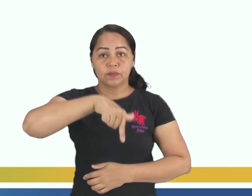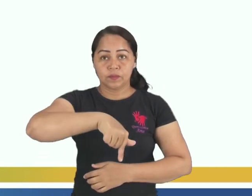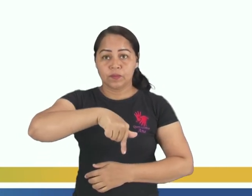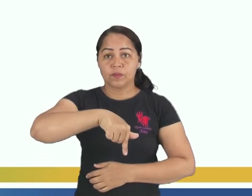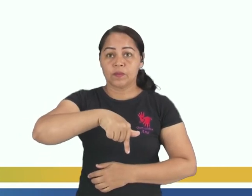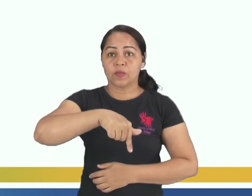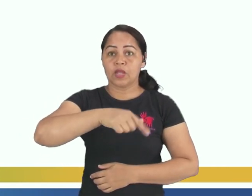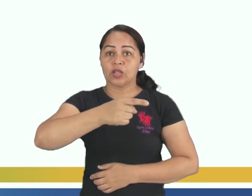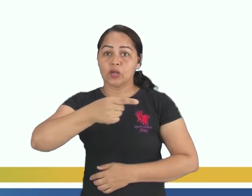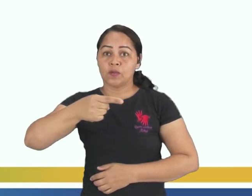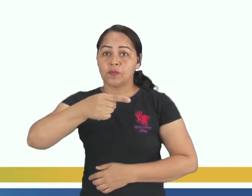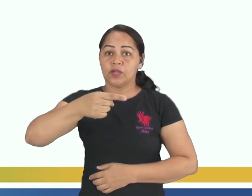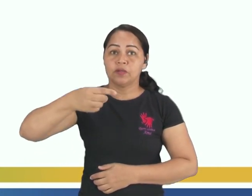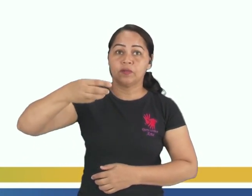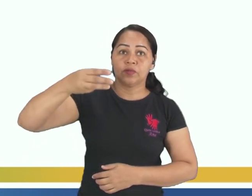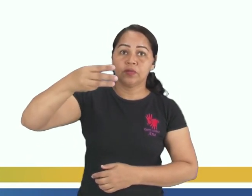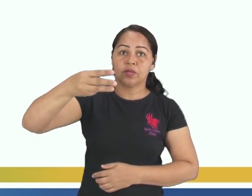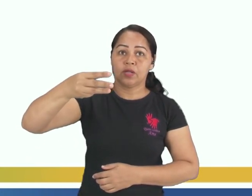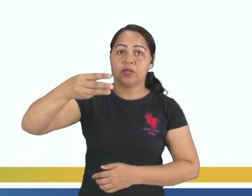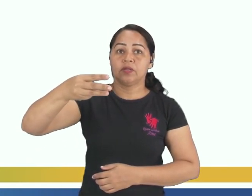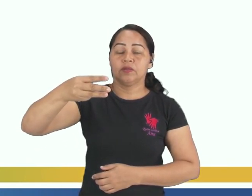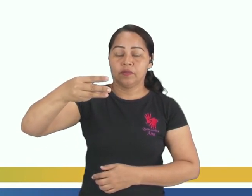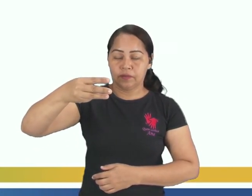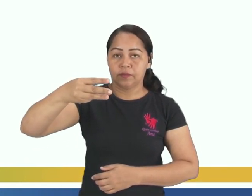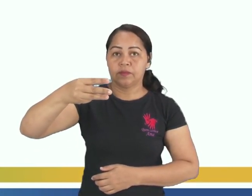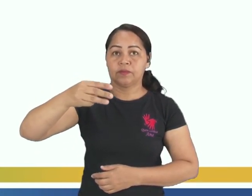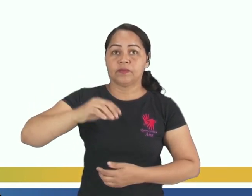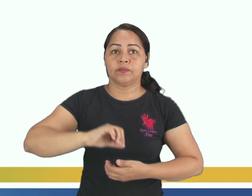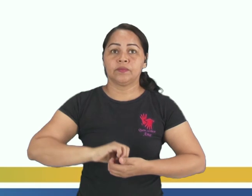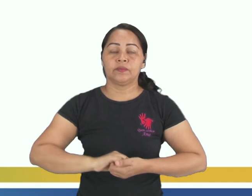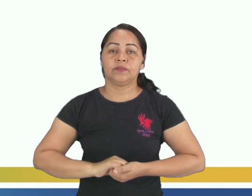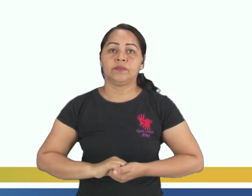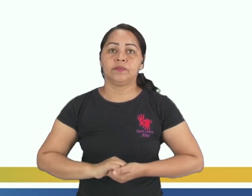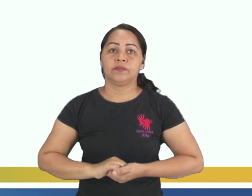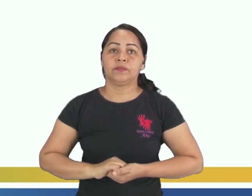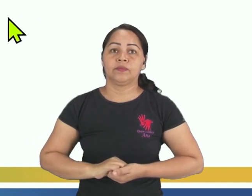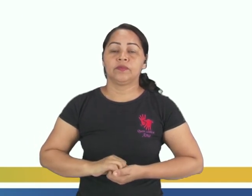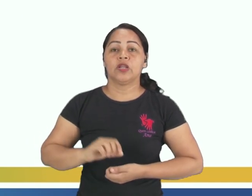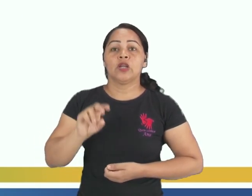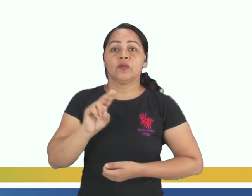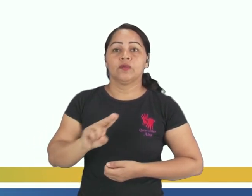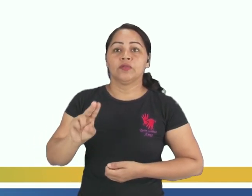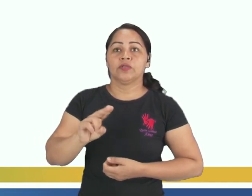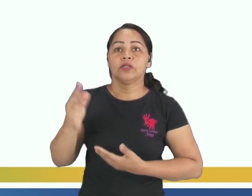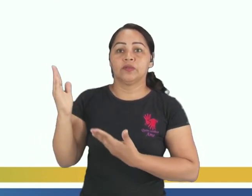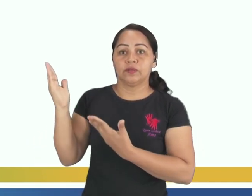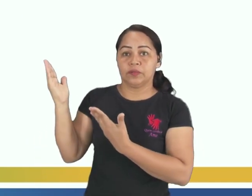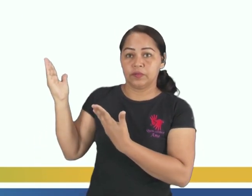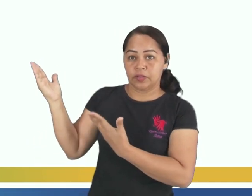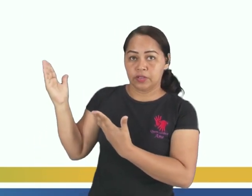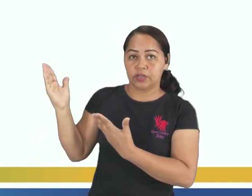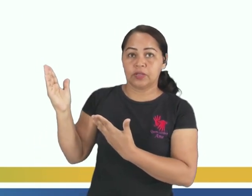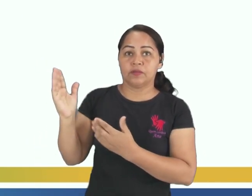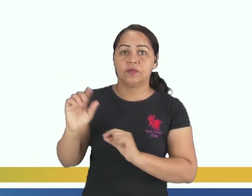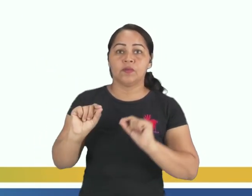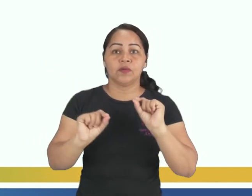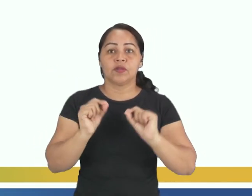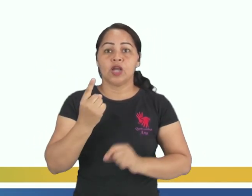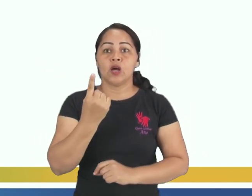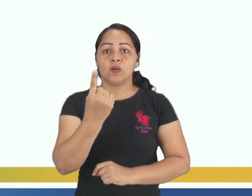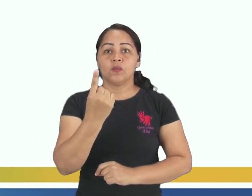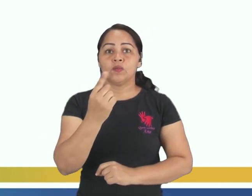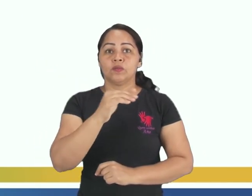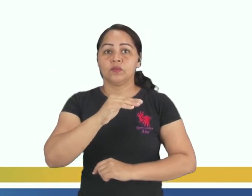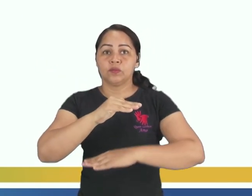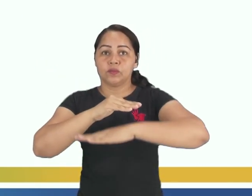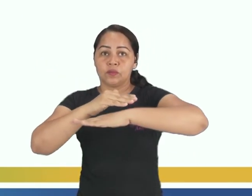menos 3, o 2 se cancela, então fica 7 elevado a menos 3. Usando essa formulazinha aqui, fica 1 sobre